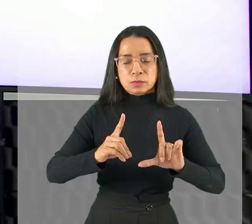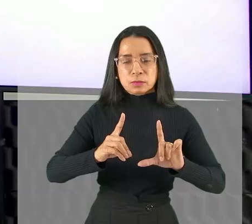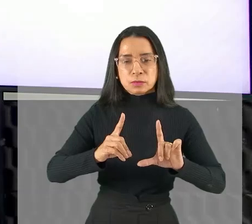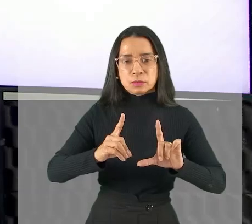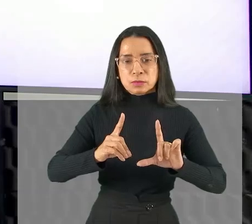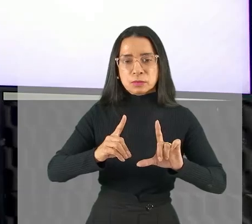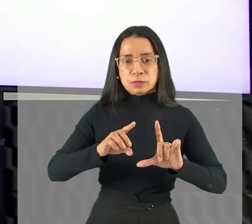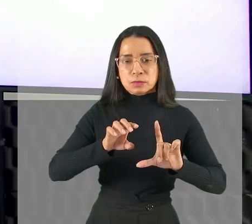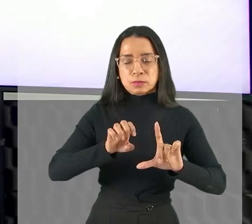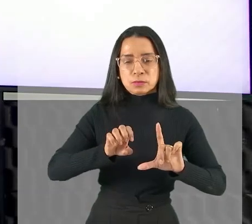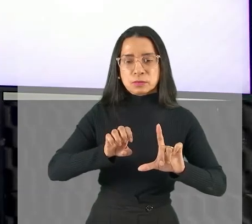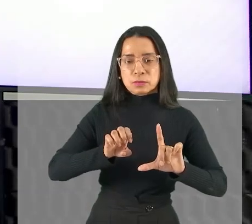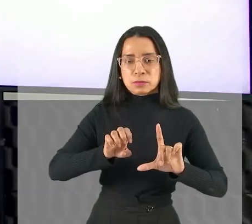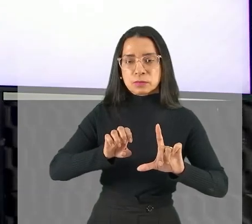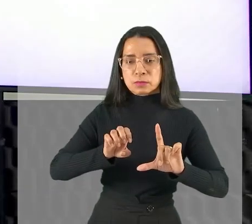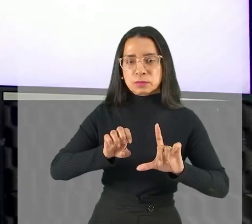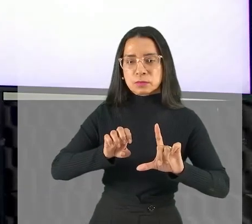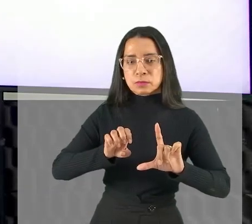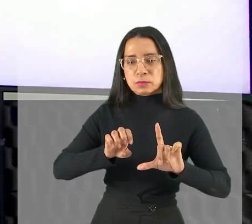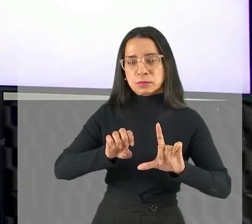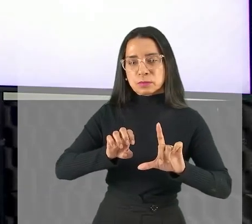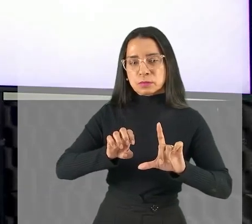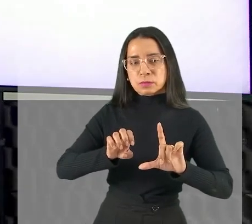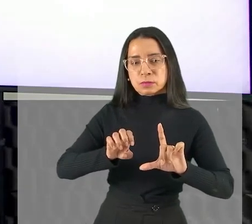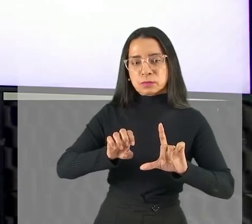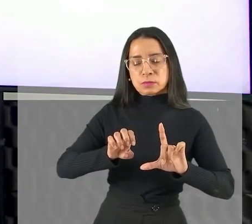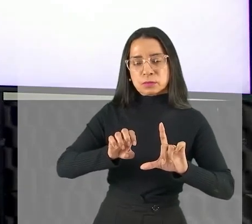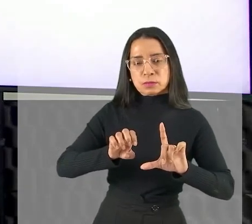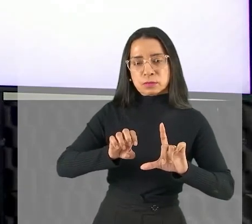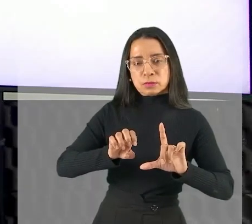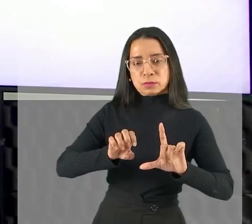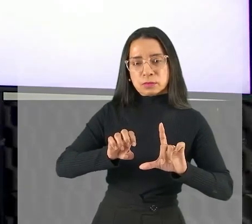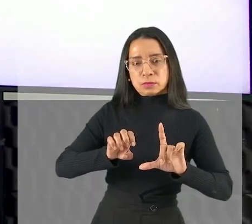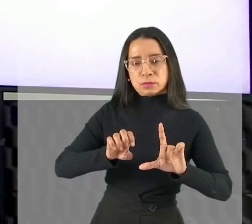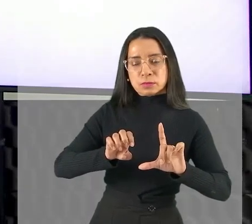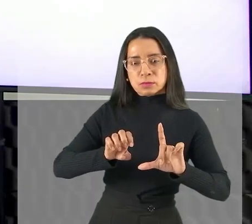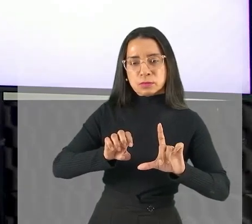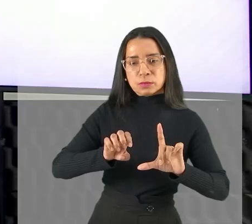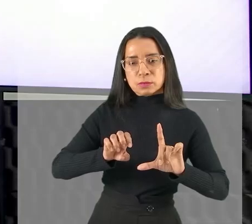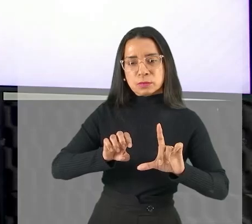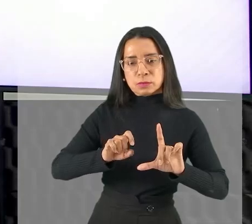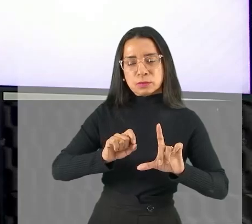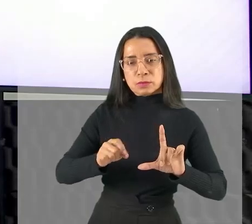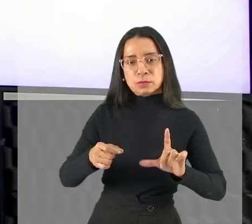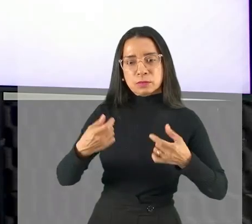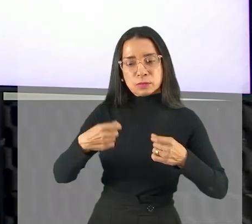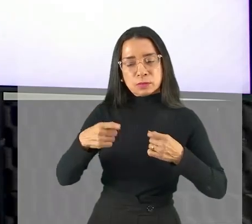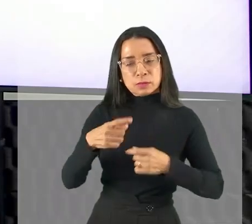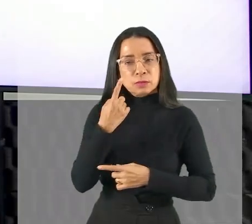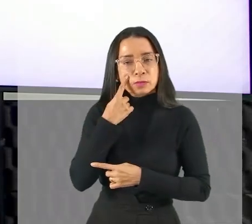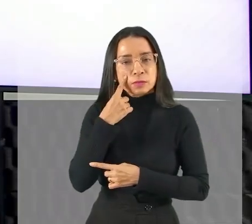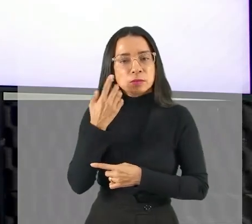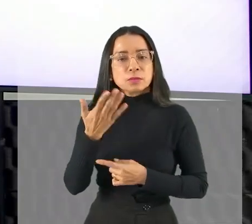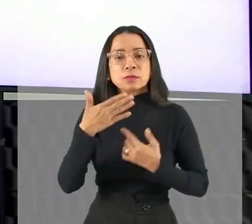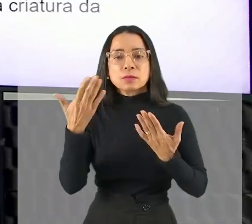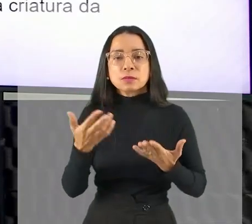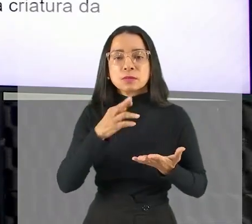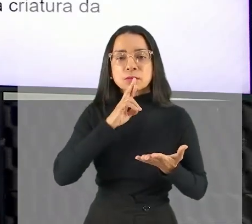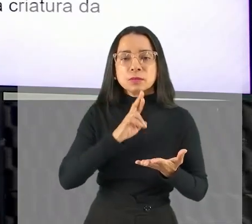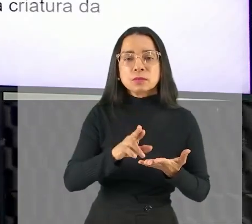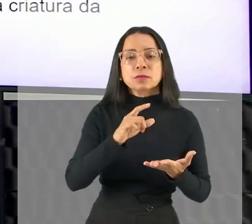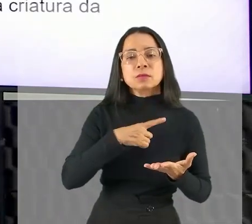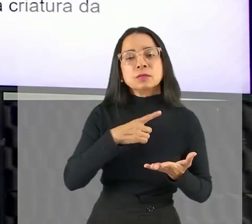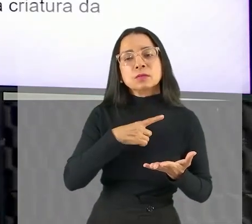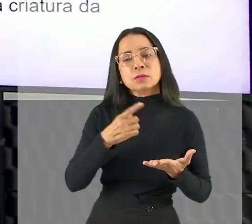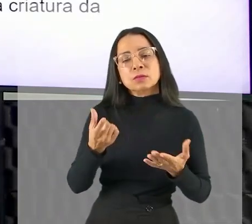D. O indivíduo passa a outro indivíduo para os fins secretos da criação. Então, a gente precisa ver qual dessas alternativas a